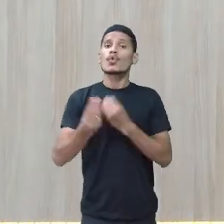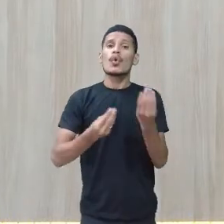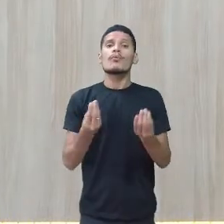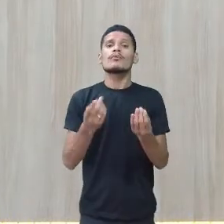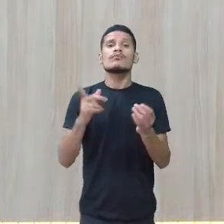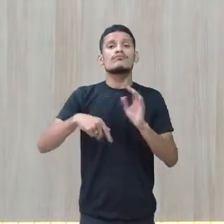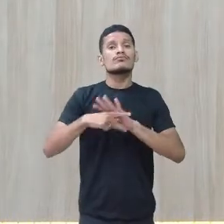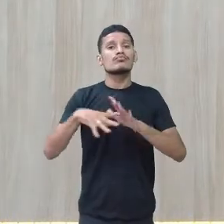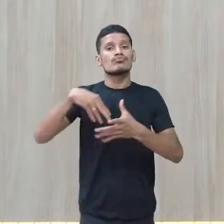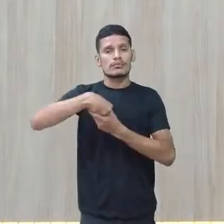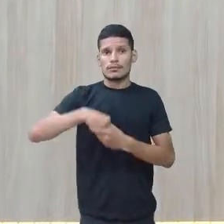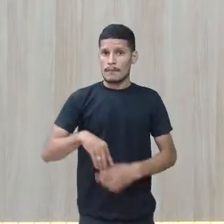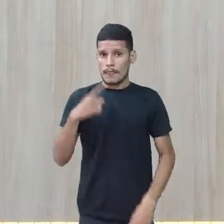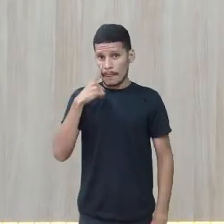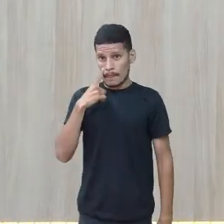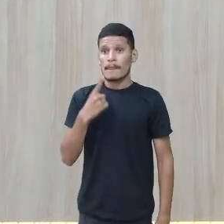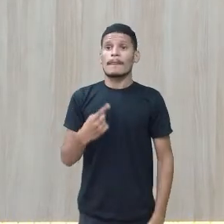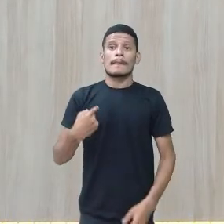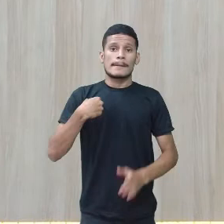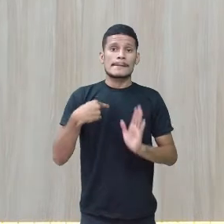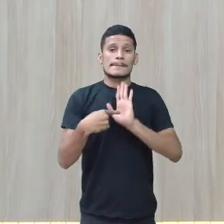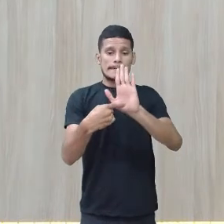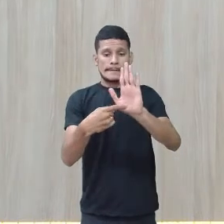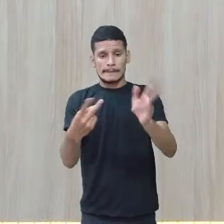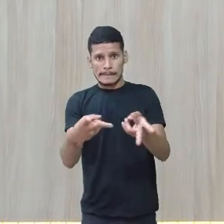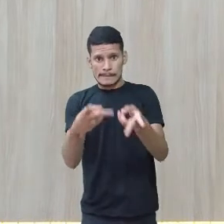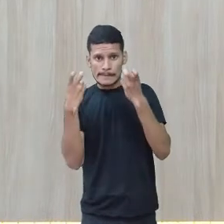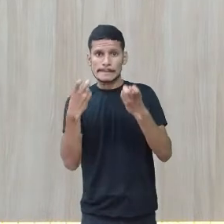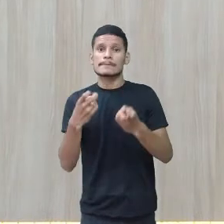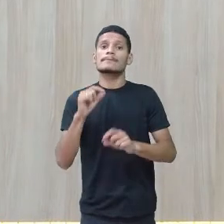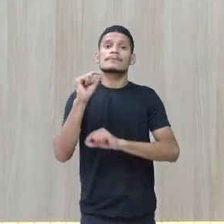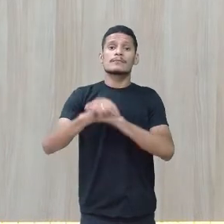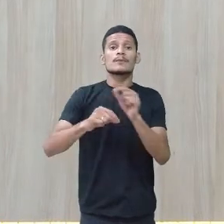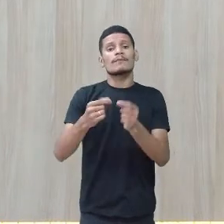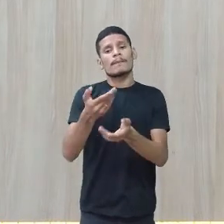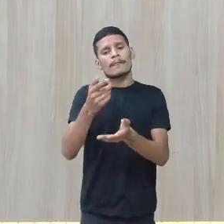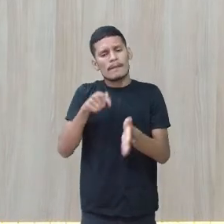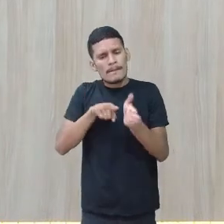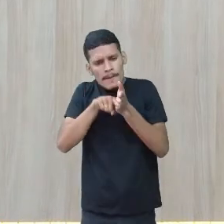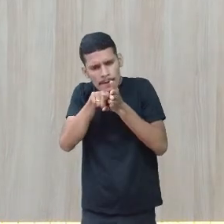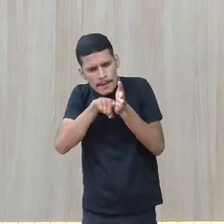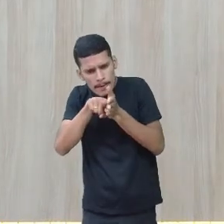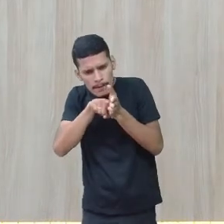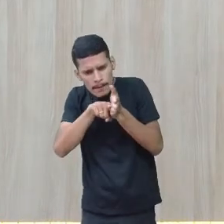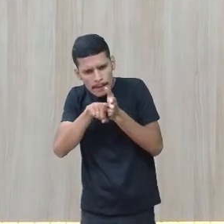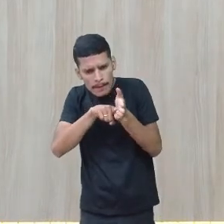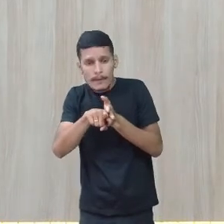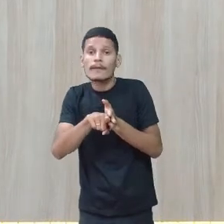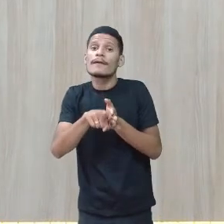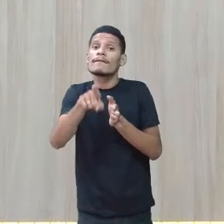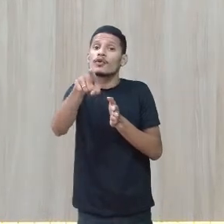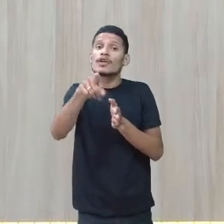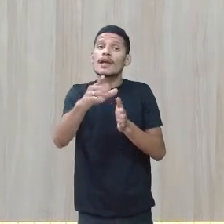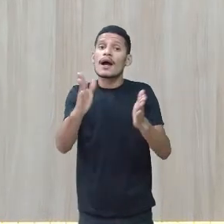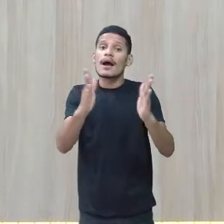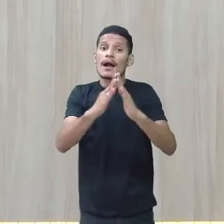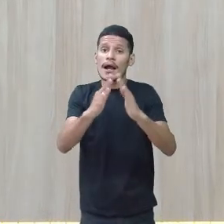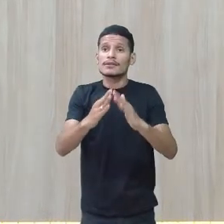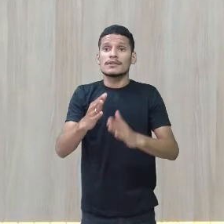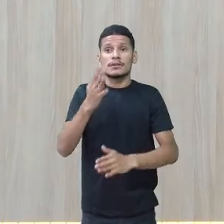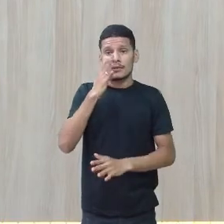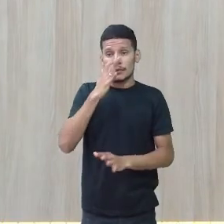funciona? Eu trouxe aqui para a gente perceber essa investigação que a gente vai fazer, né? Você que está aí assistindo a aula